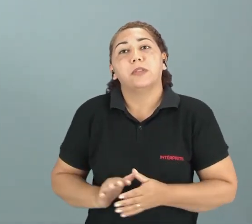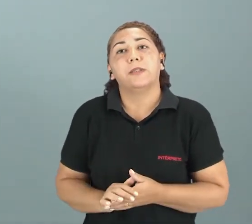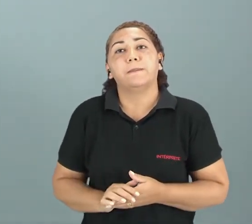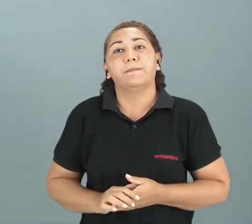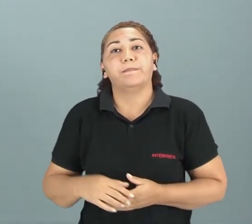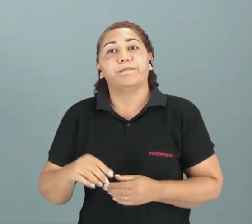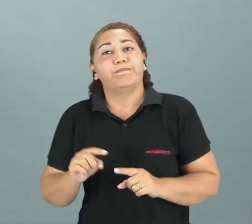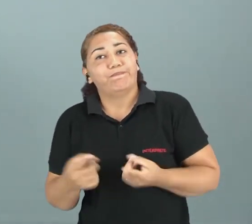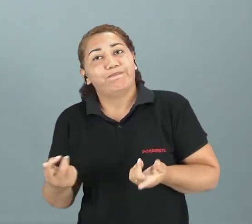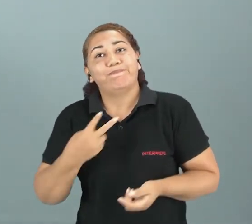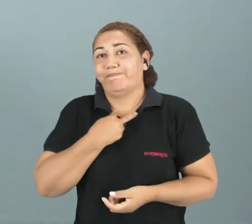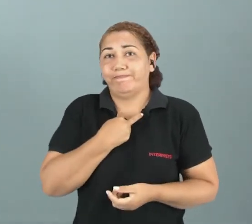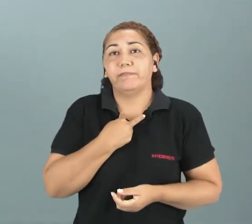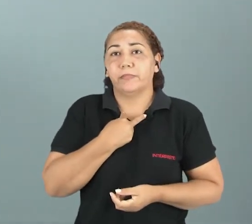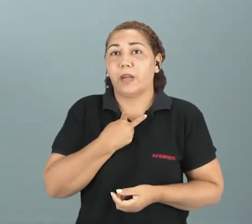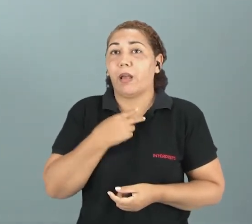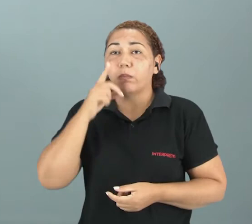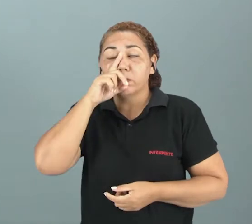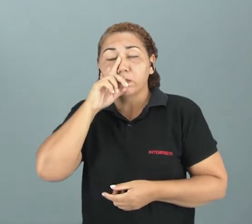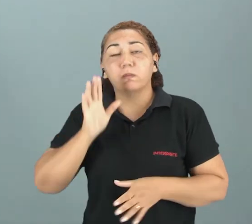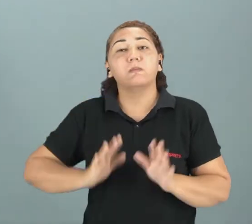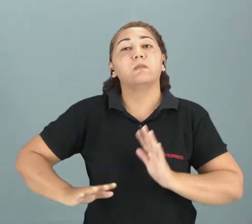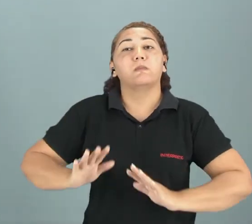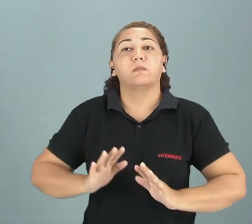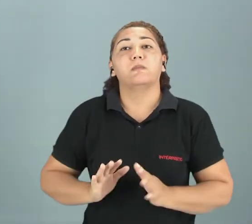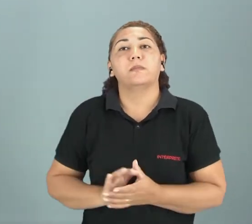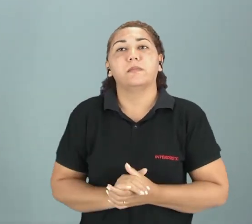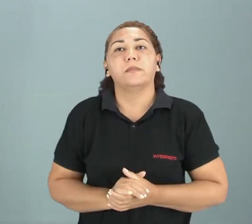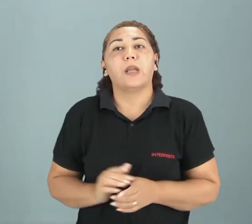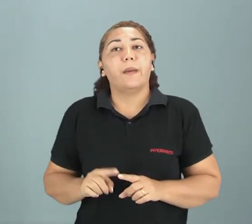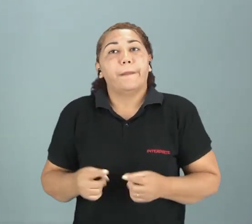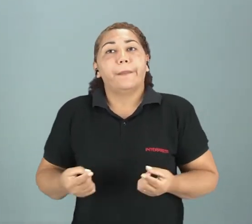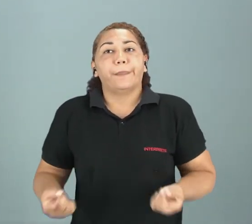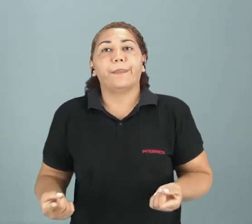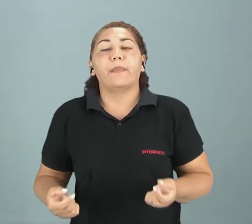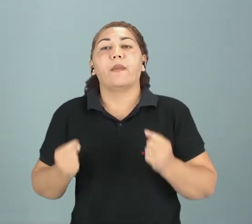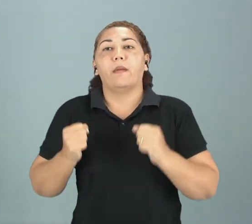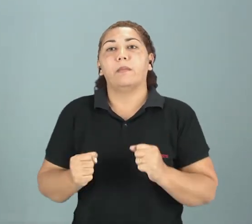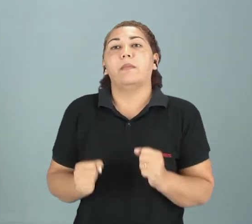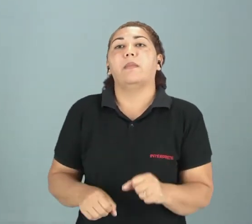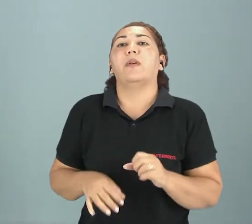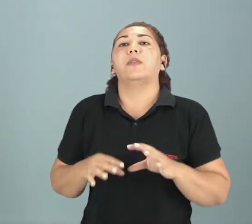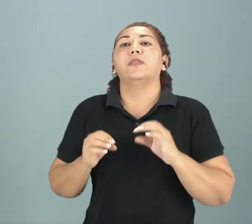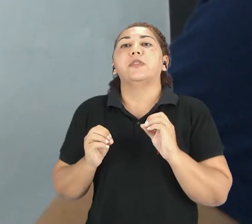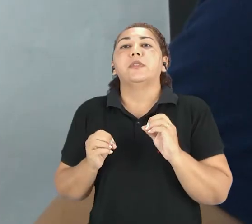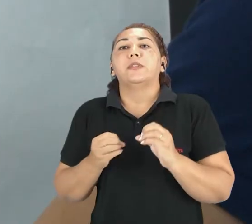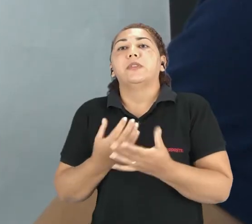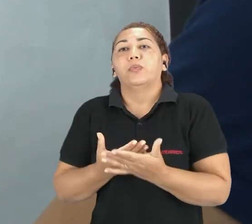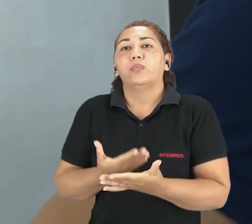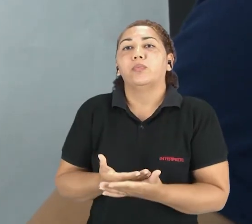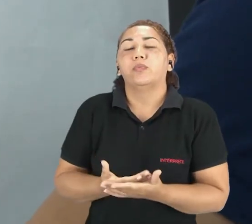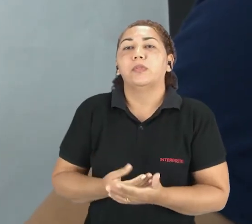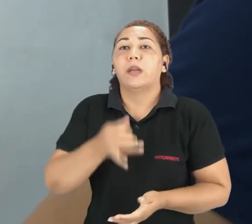deveriam, né? A gente tem que ter esse cuidado. Mas também eu posso trabalhar, ó, e eu vou usar esse como exemplo aqui, ó.